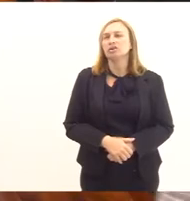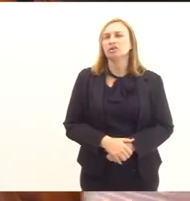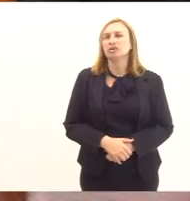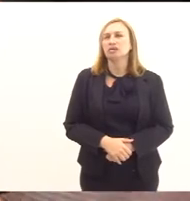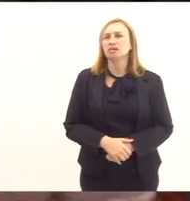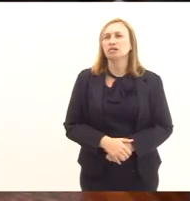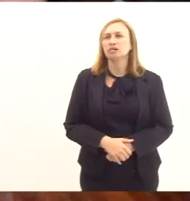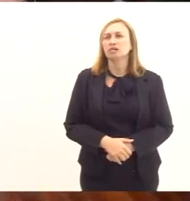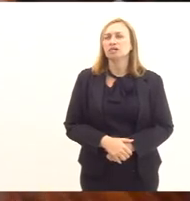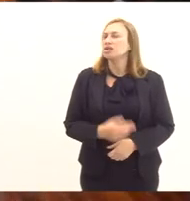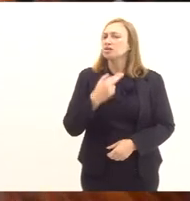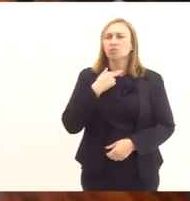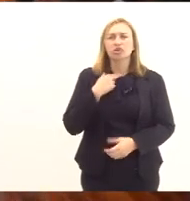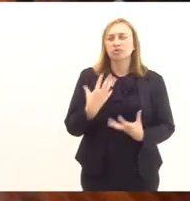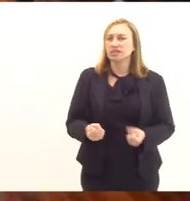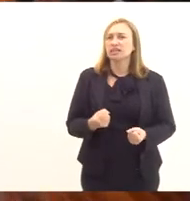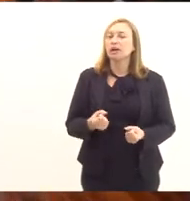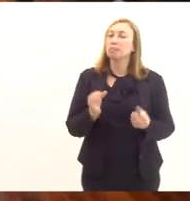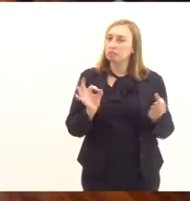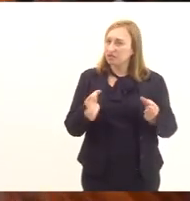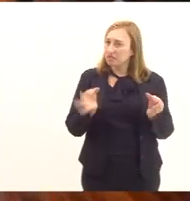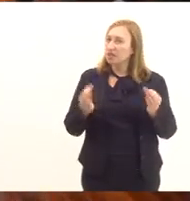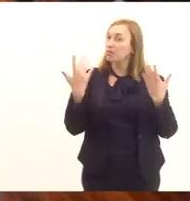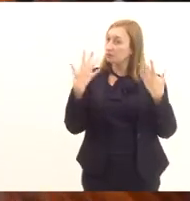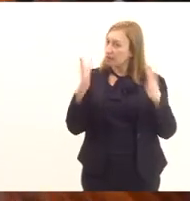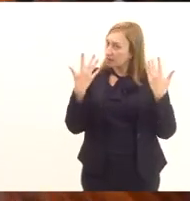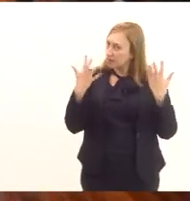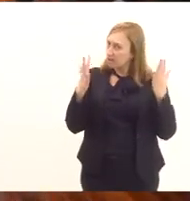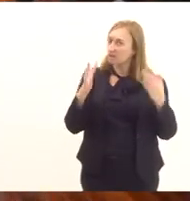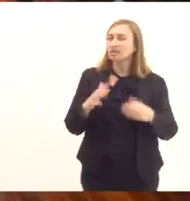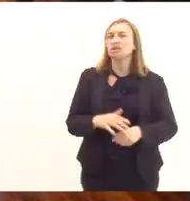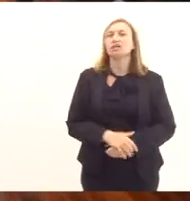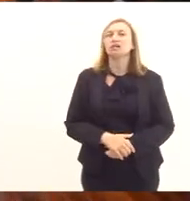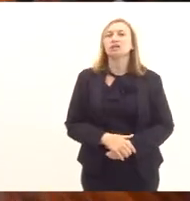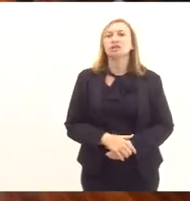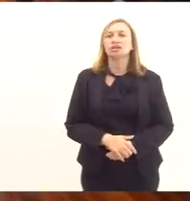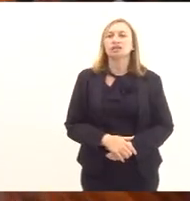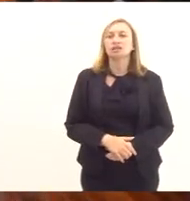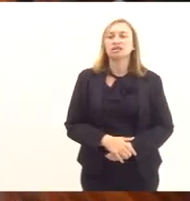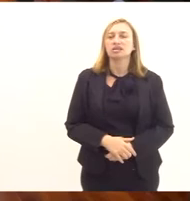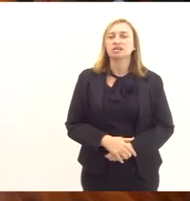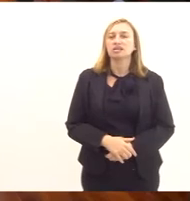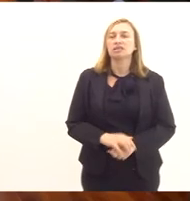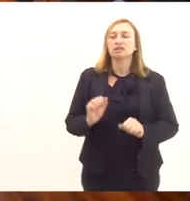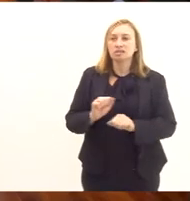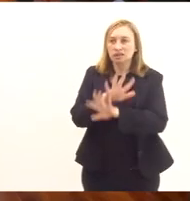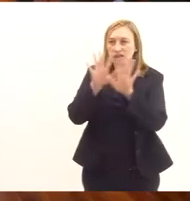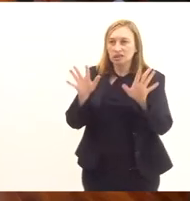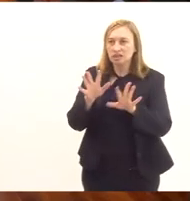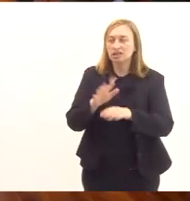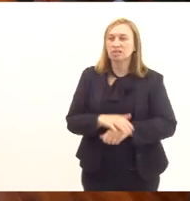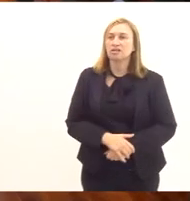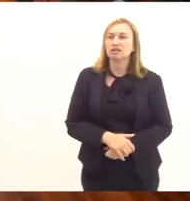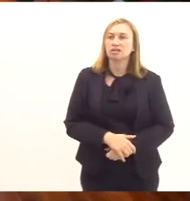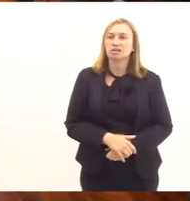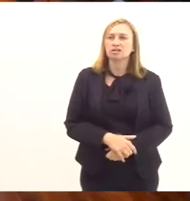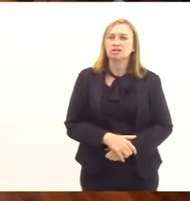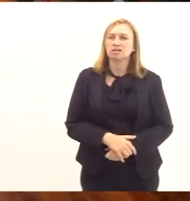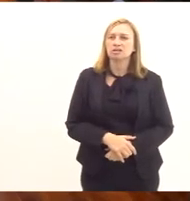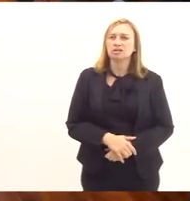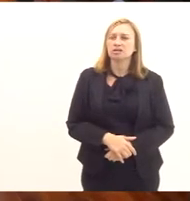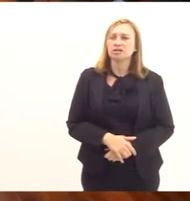não nós não podemos acertar Perfeito parabéns pela pela transparência Lucidez no